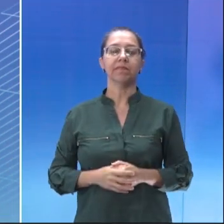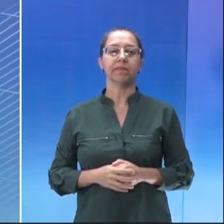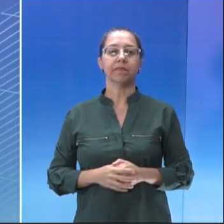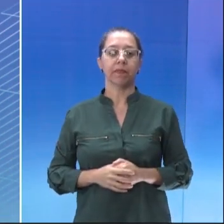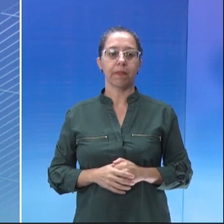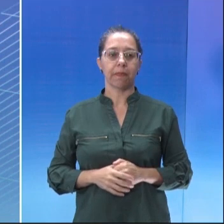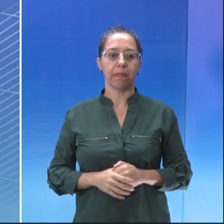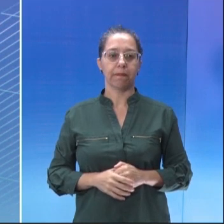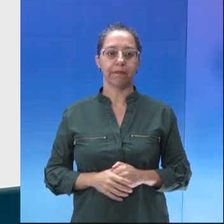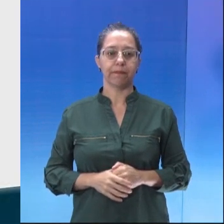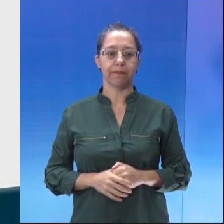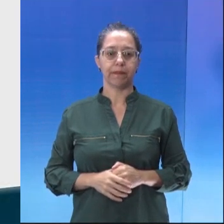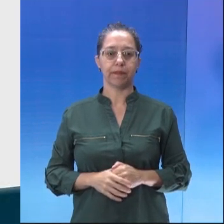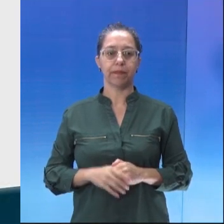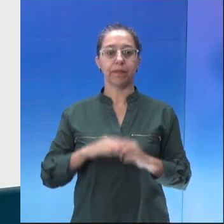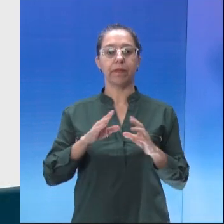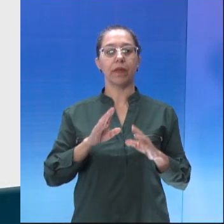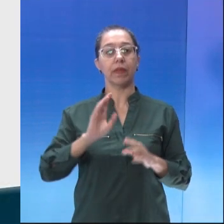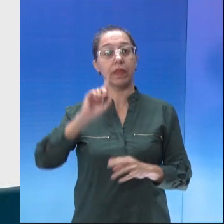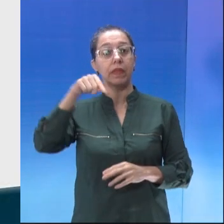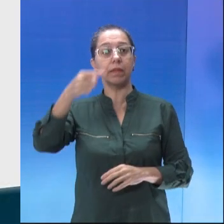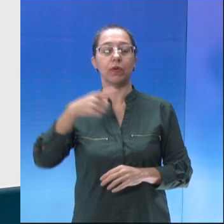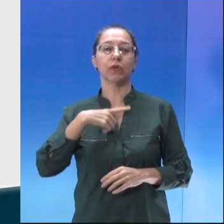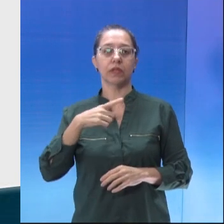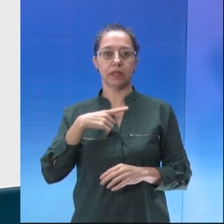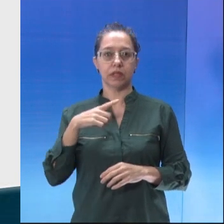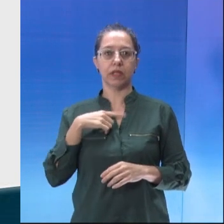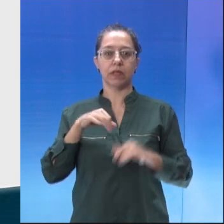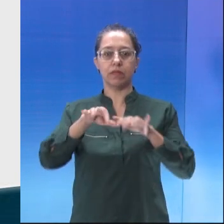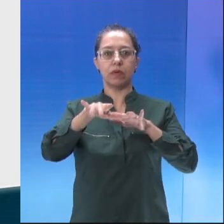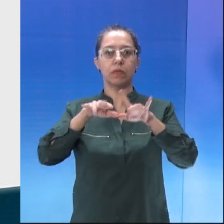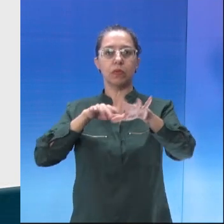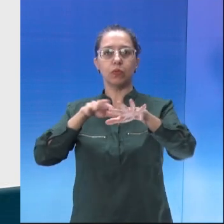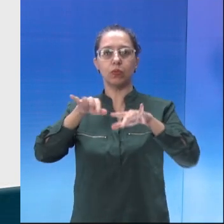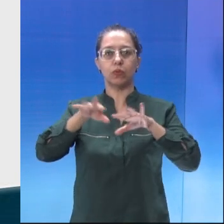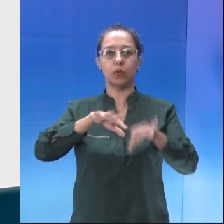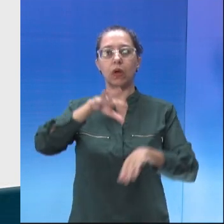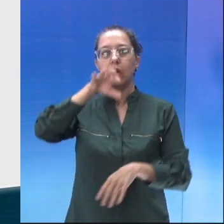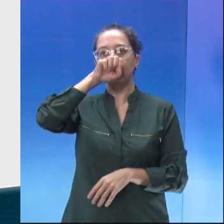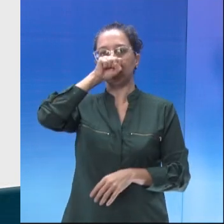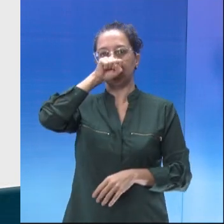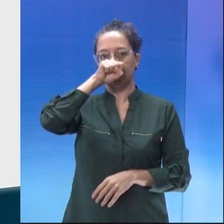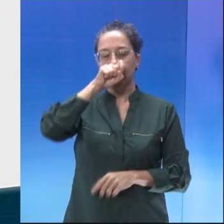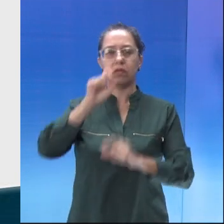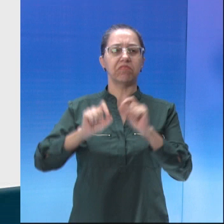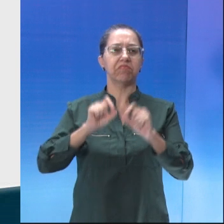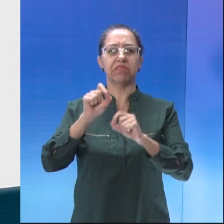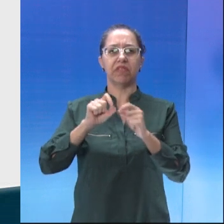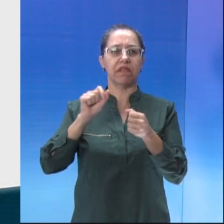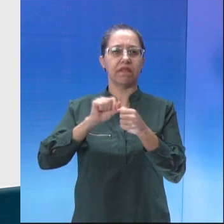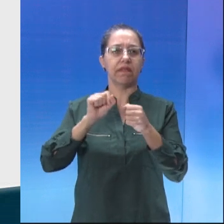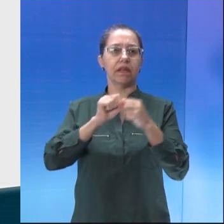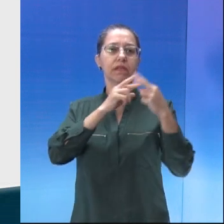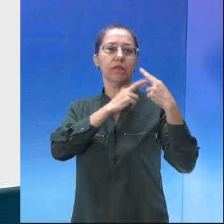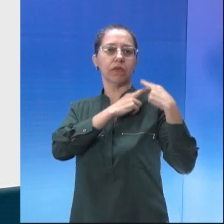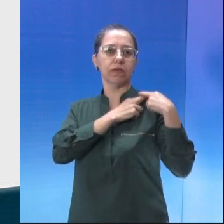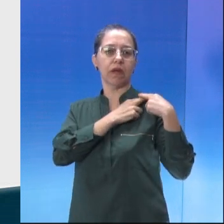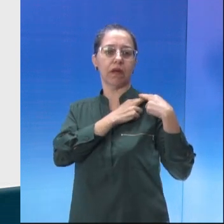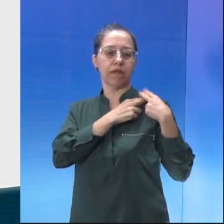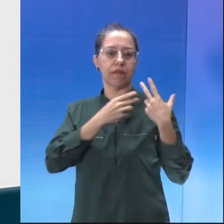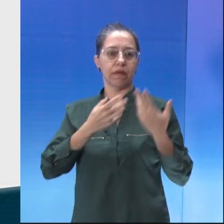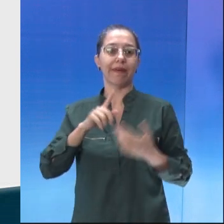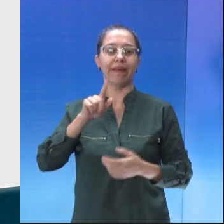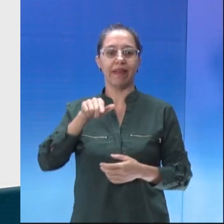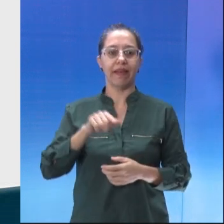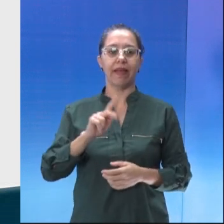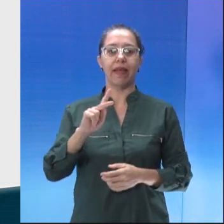lesão. Seguindo aí, temos transporte de oxigênio. Quem é que faz o transporte de oxigênio? É a